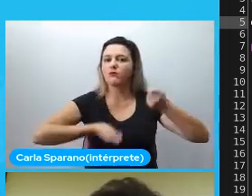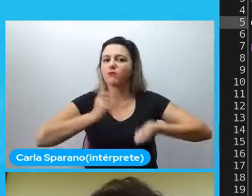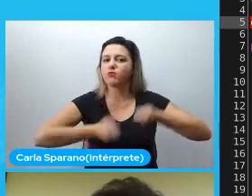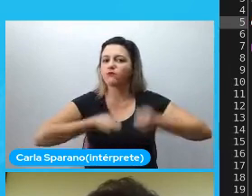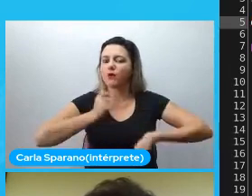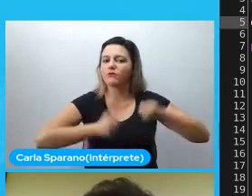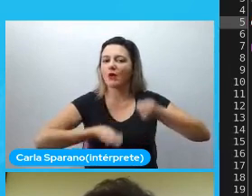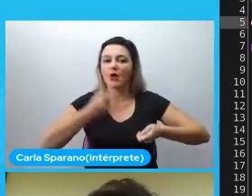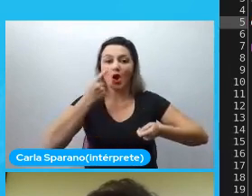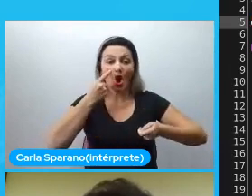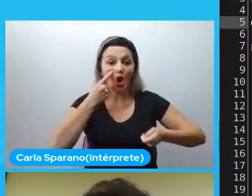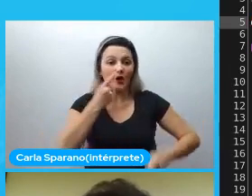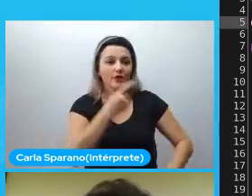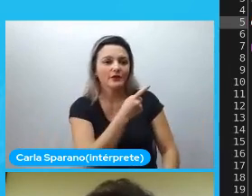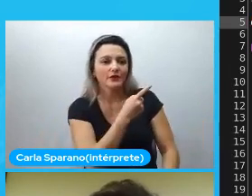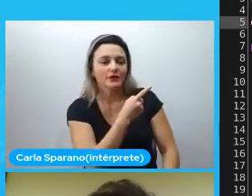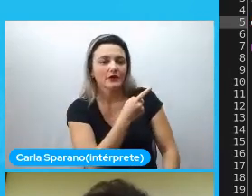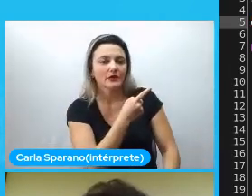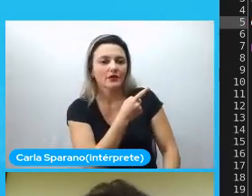1,5,